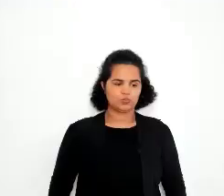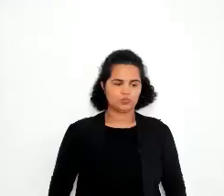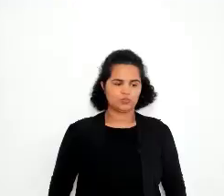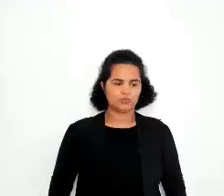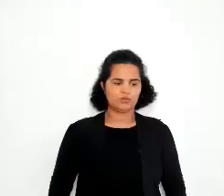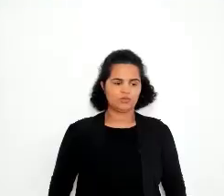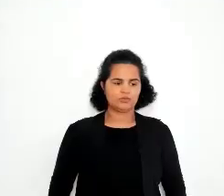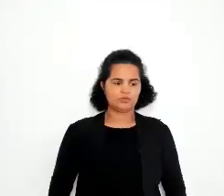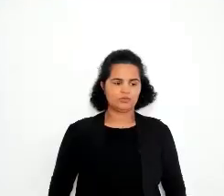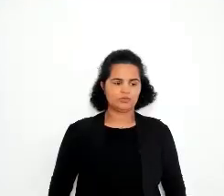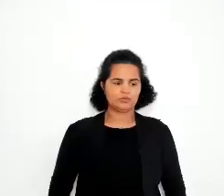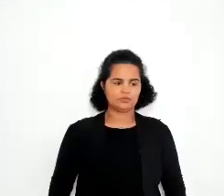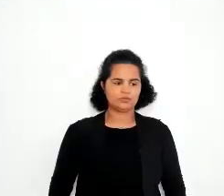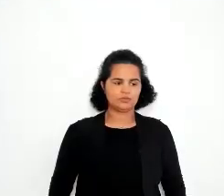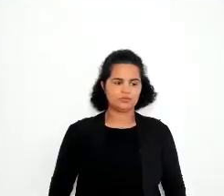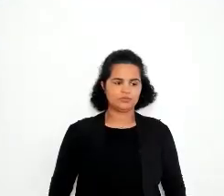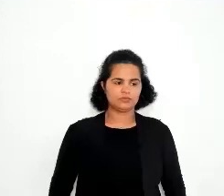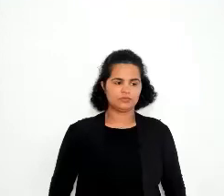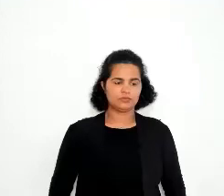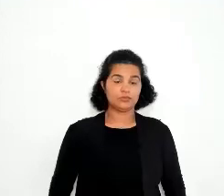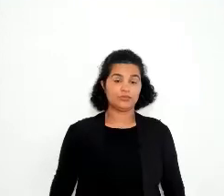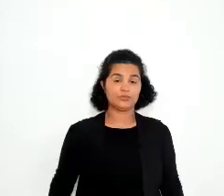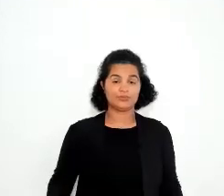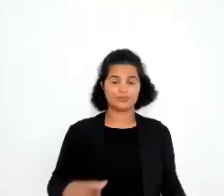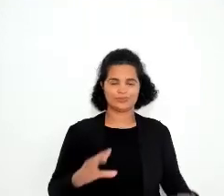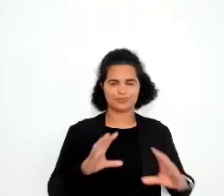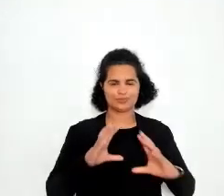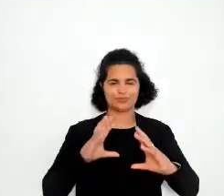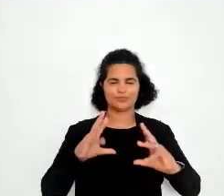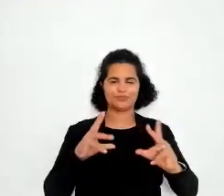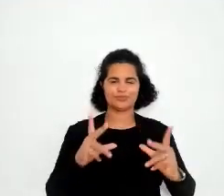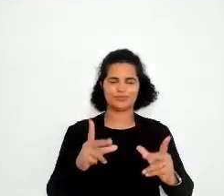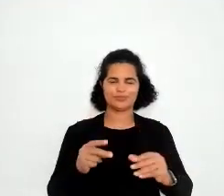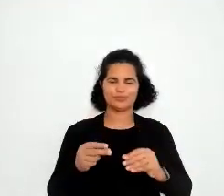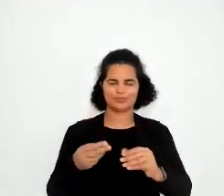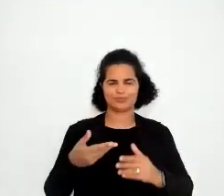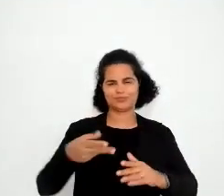Em nome de todos que compõem esta Corte de Justiça,